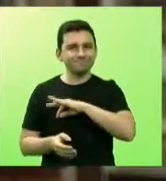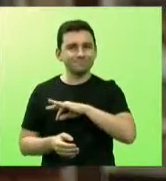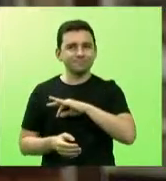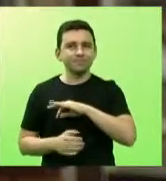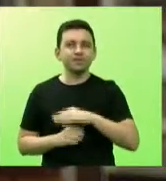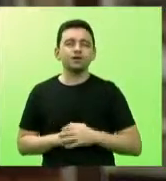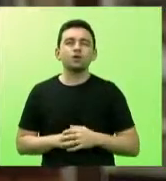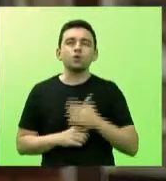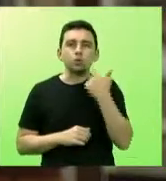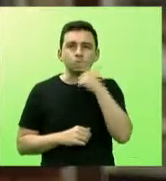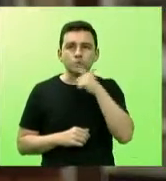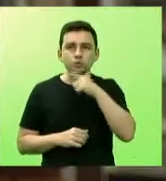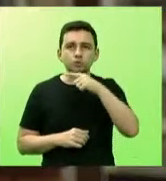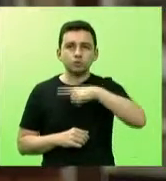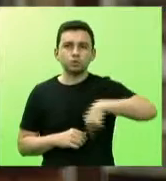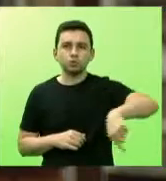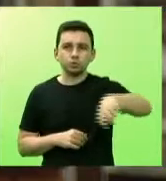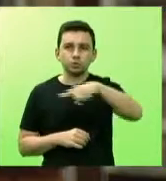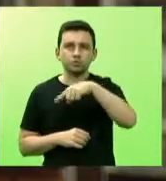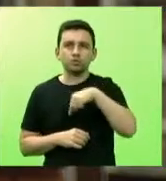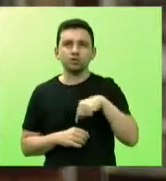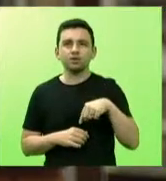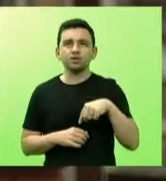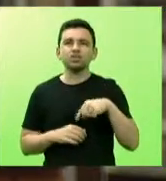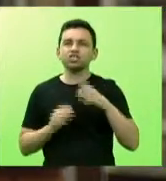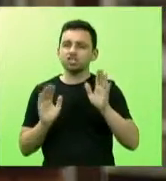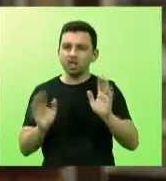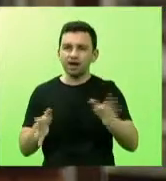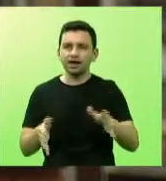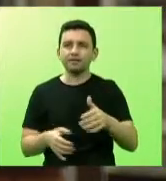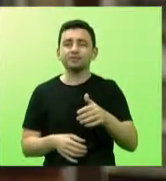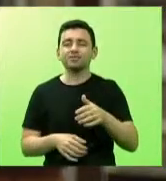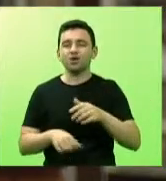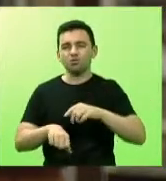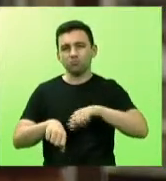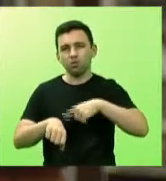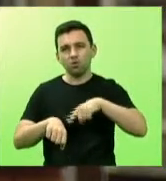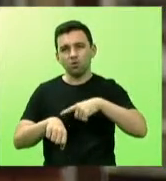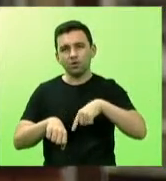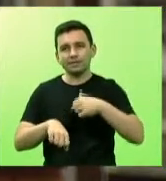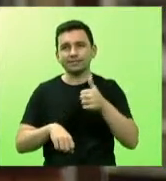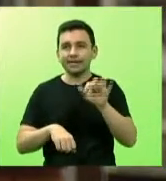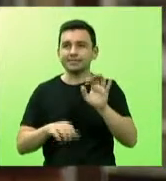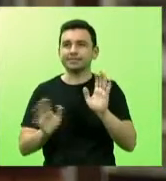que conseguiu fazer com que a gente passasse hoje aqui, acho que já deu 10 horas que estamos aqui dentro aqui.